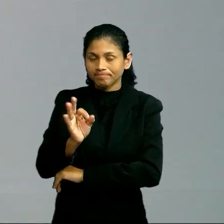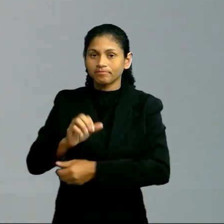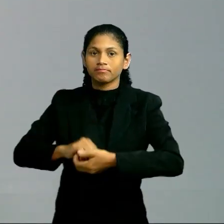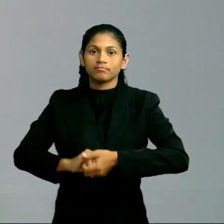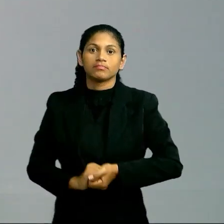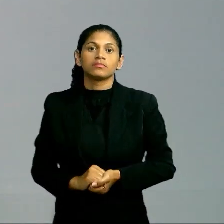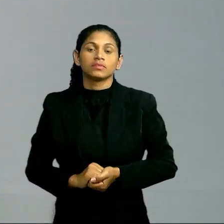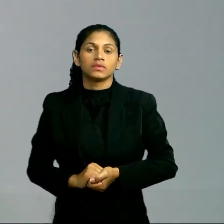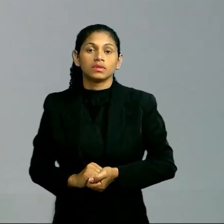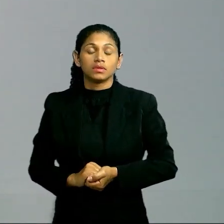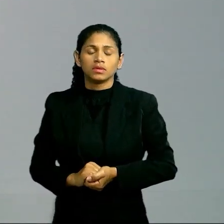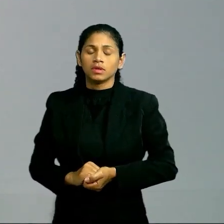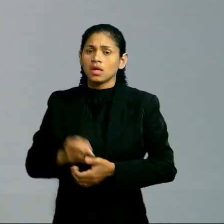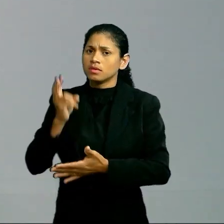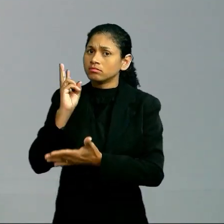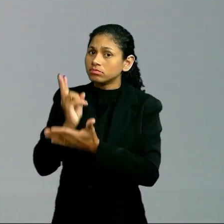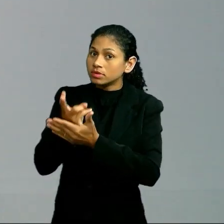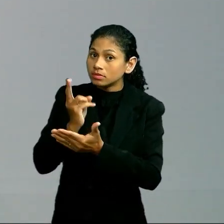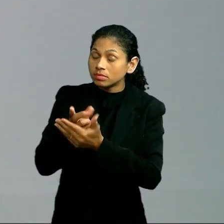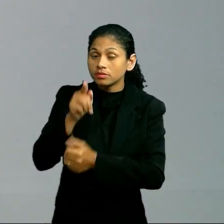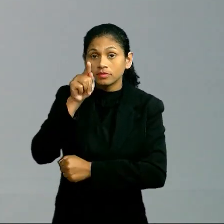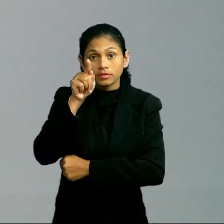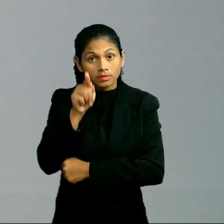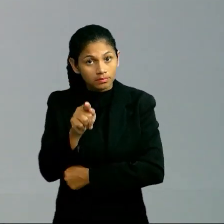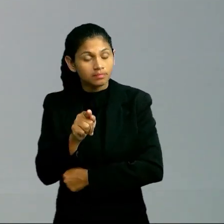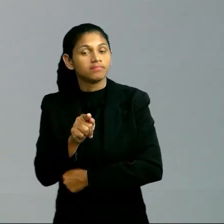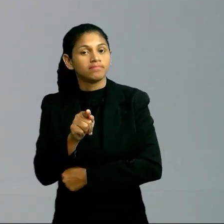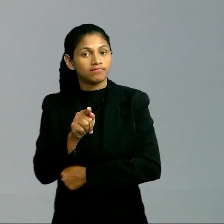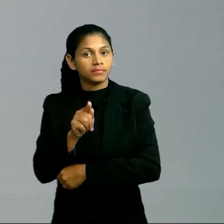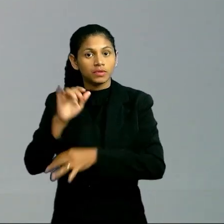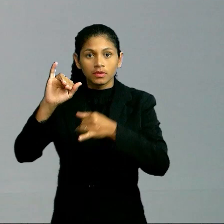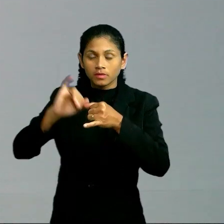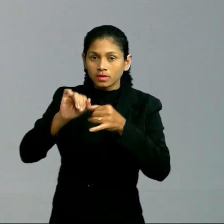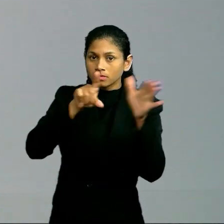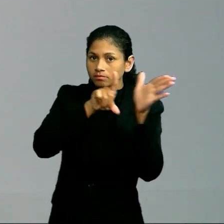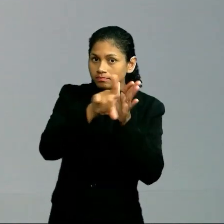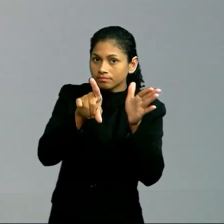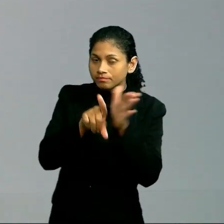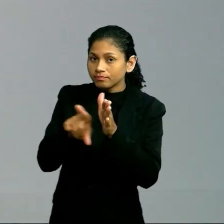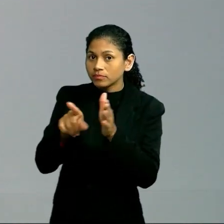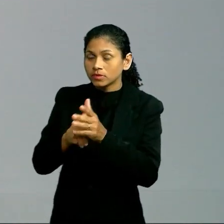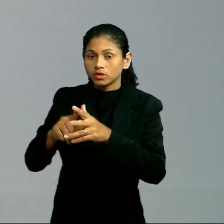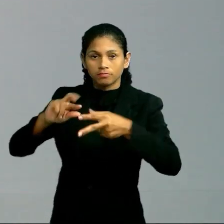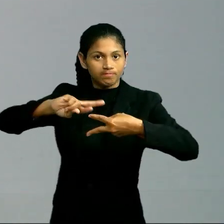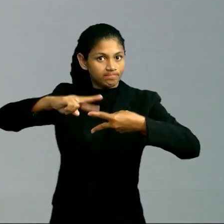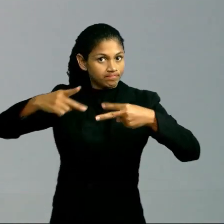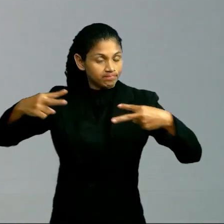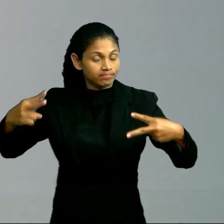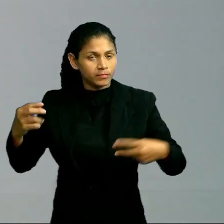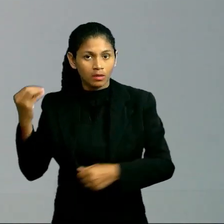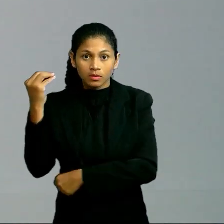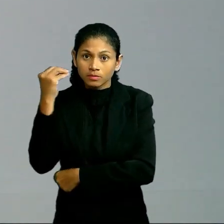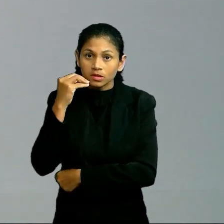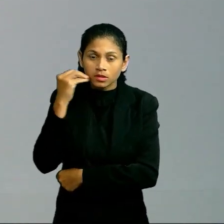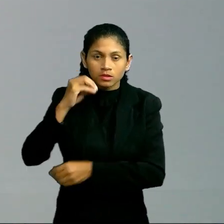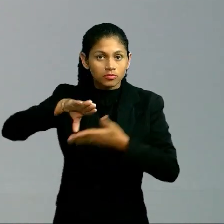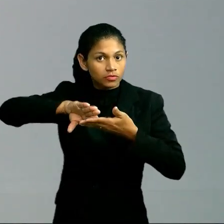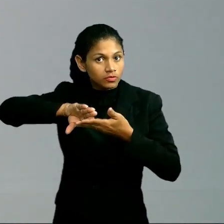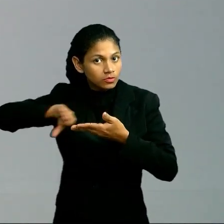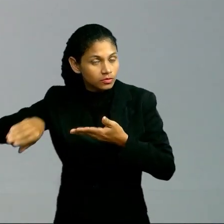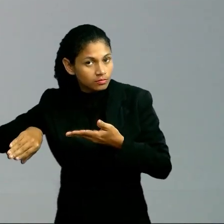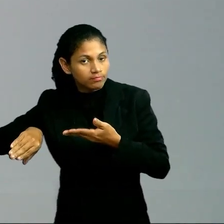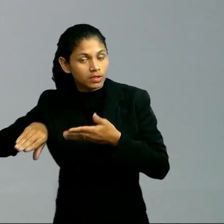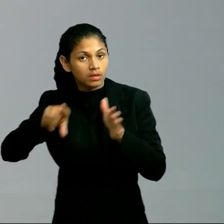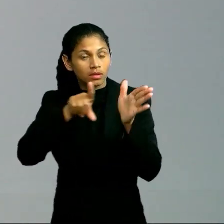Pessoal, toda vez que vocês estiverem fazendo questões de genética, tentem retirar